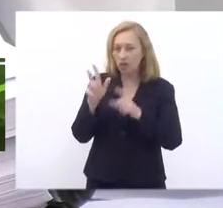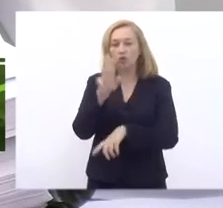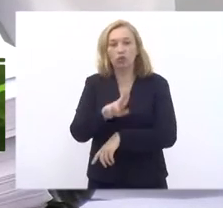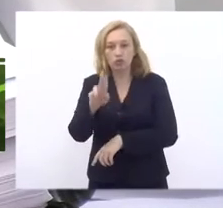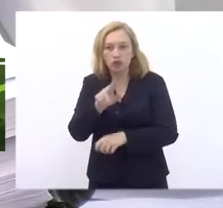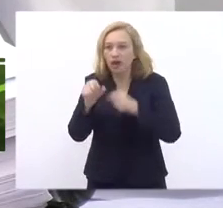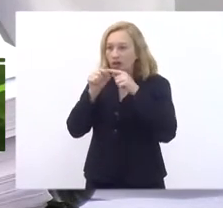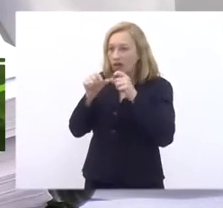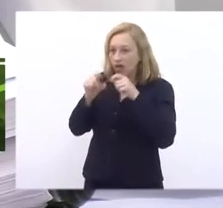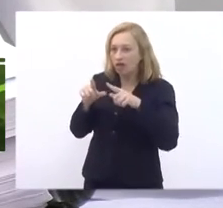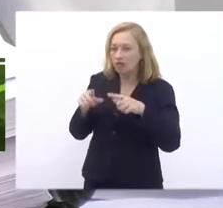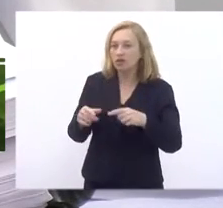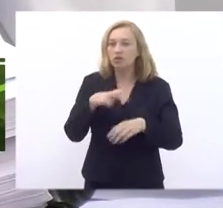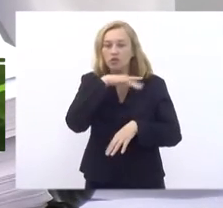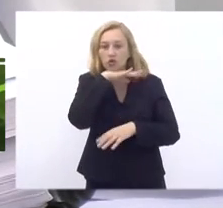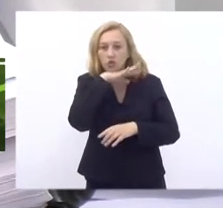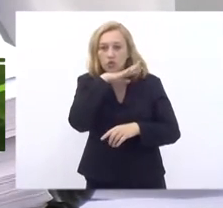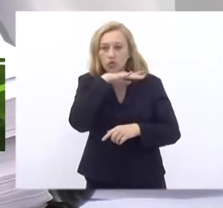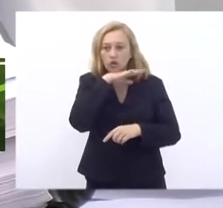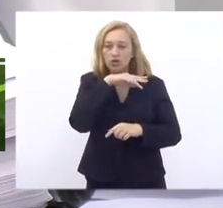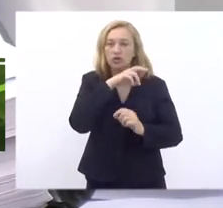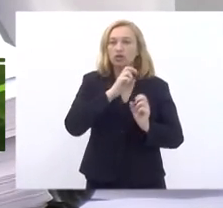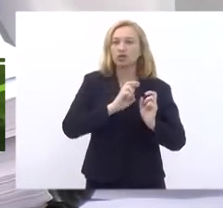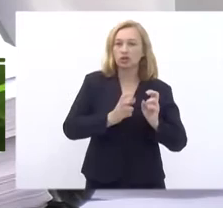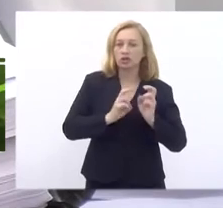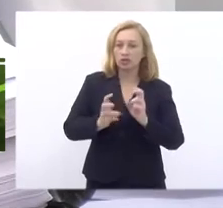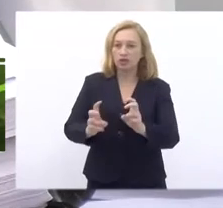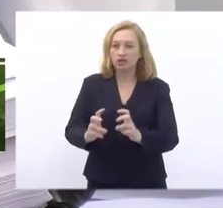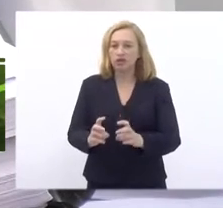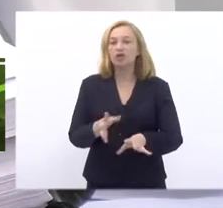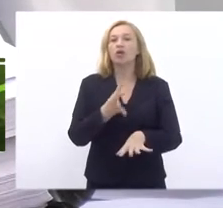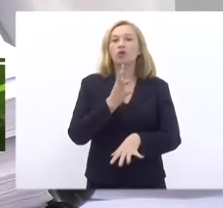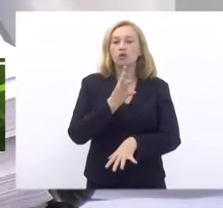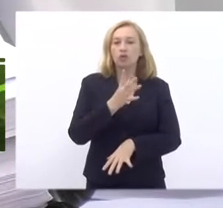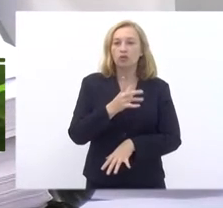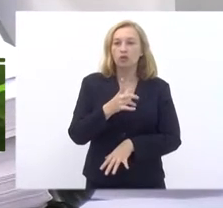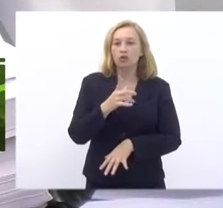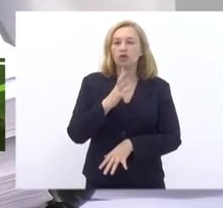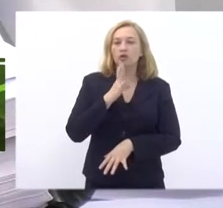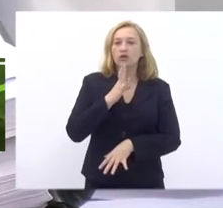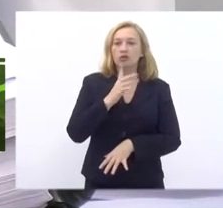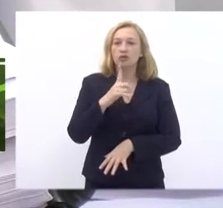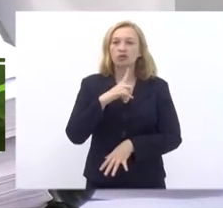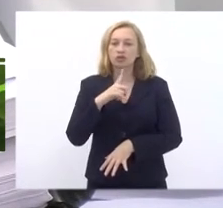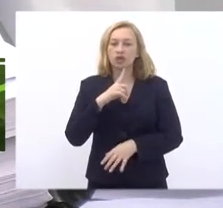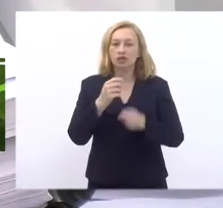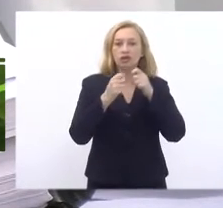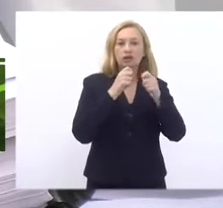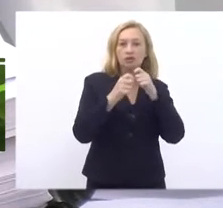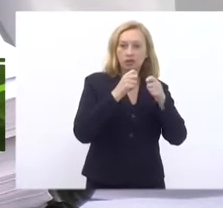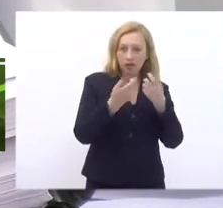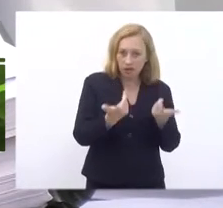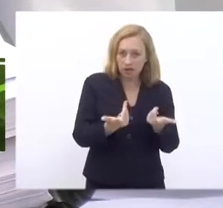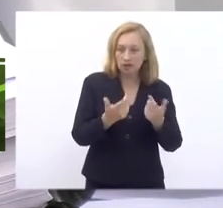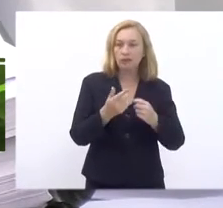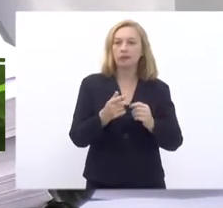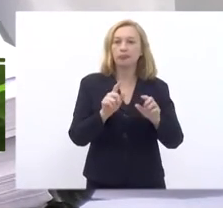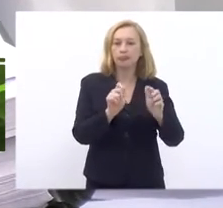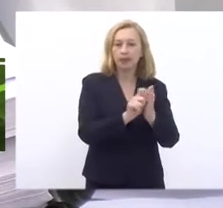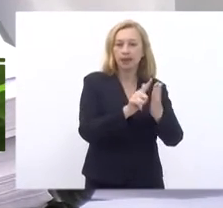pelo péssimo serviço que é prestado pela Supervia, na qual nós tomamos conhecimento através da imprensa, e que é bom que seja dito que foi através da